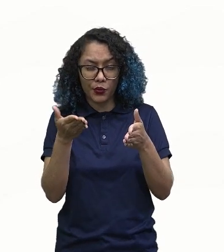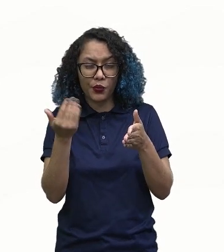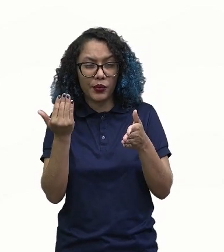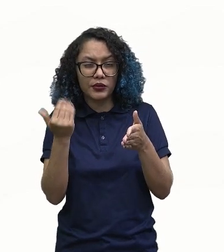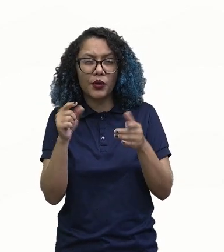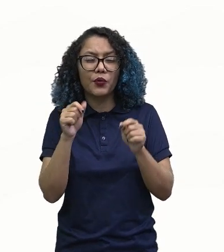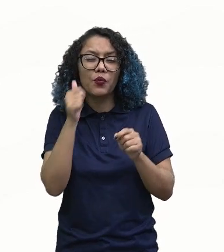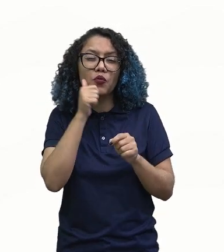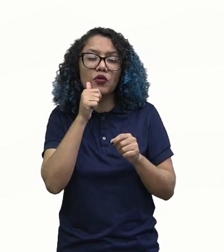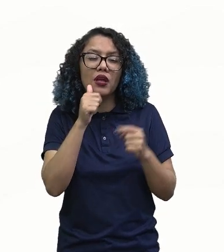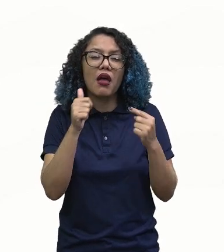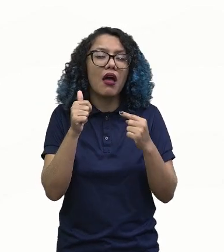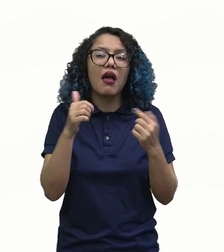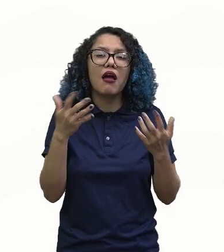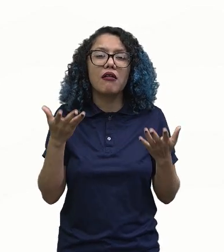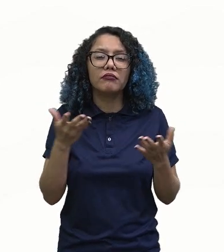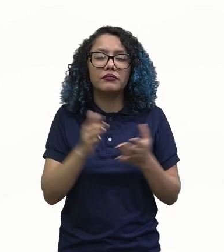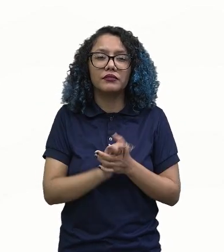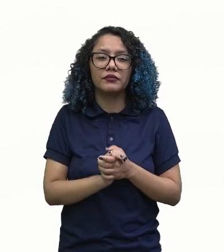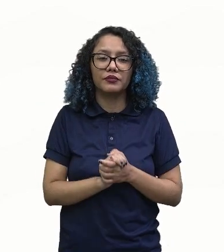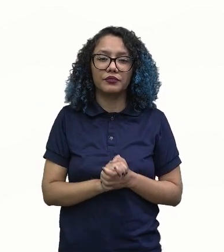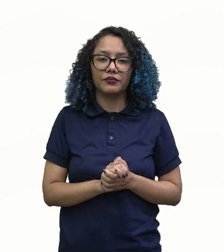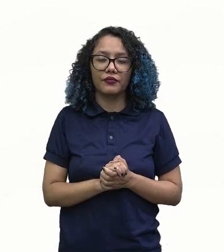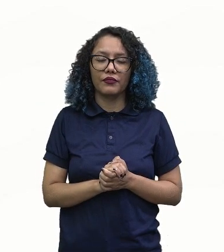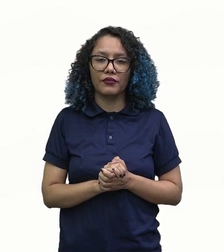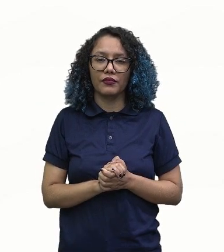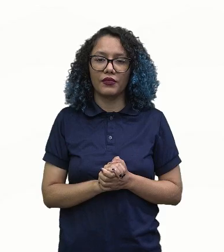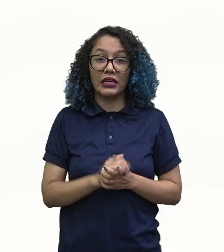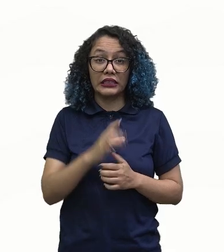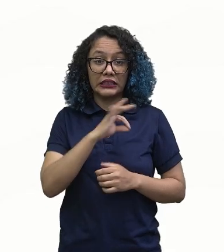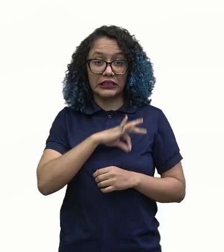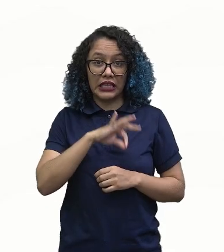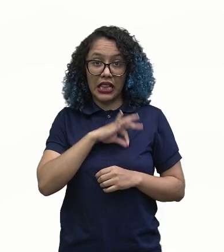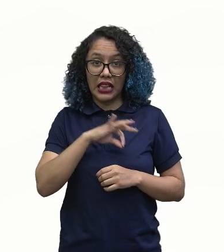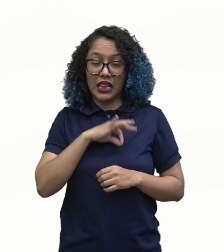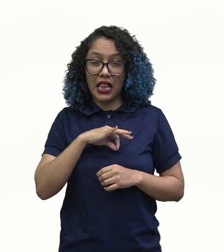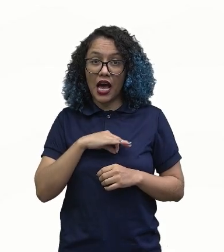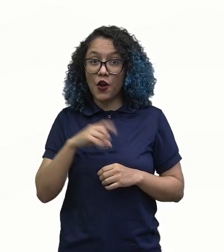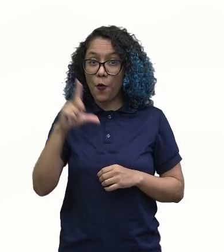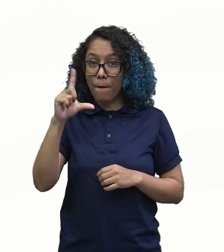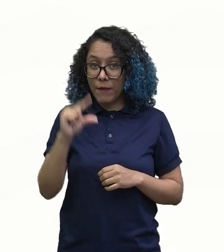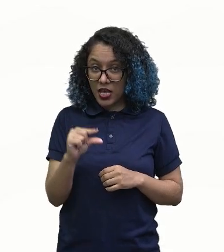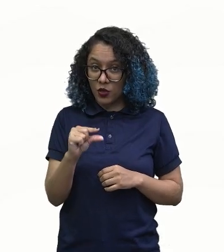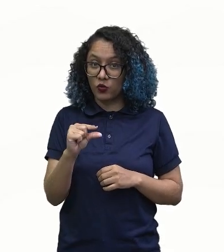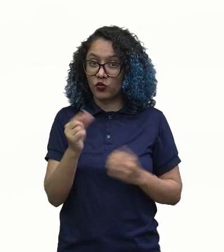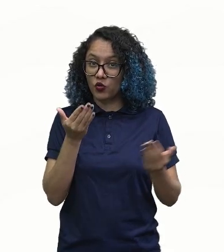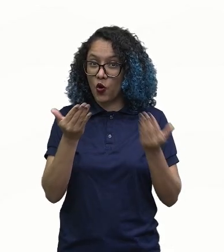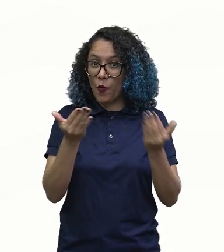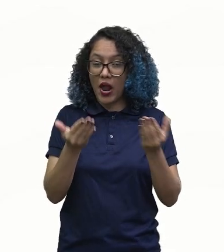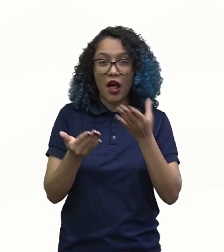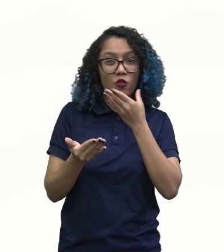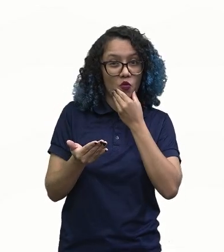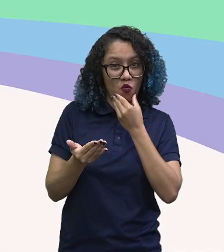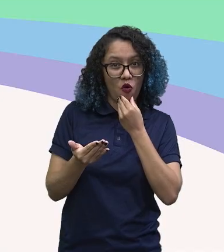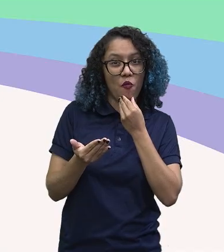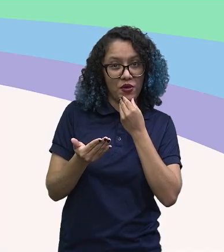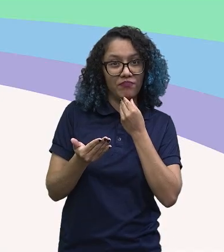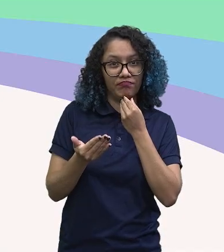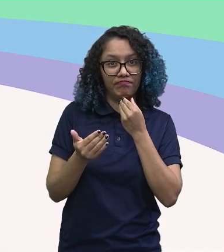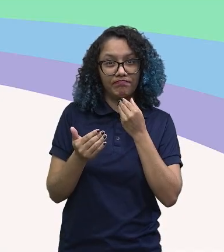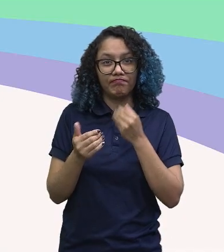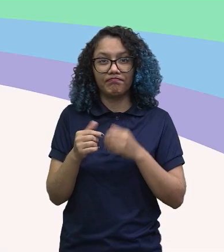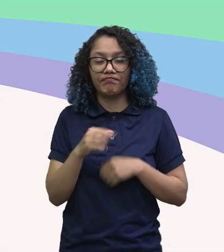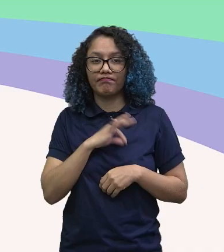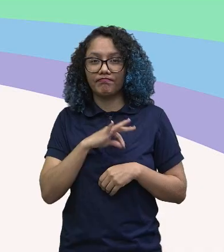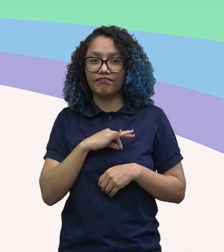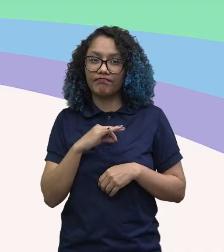mulheres elas já recebiam, né, bem menor em relação aos homens. Então, o que a gente pode